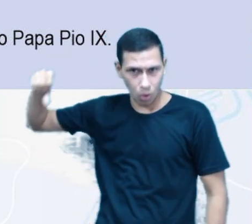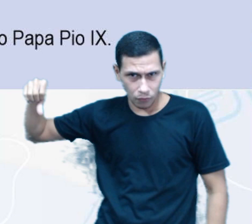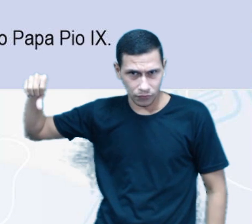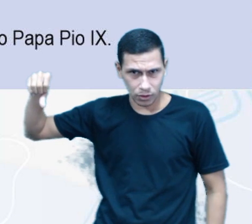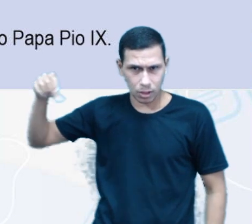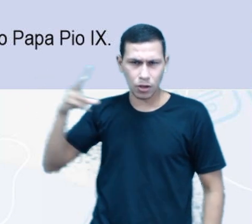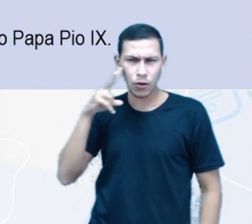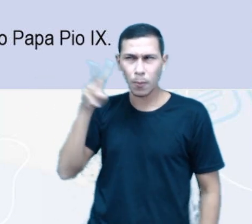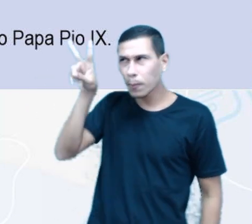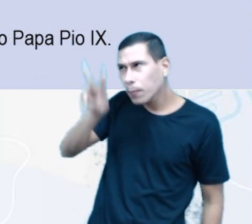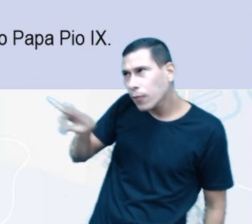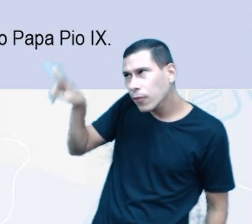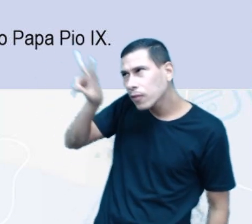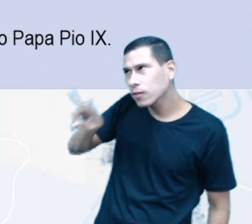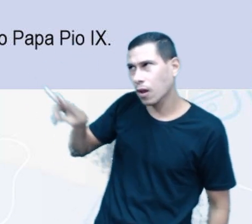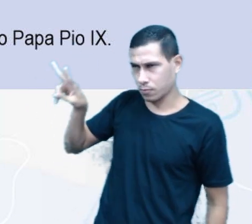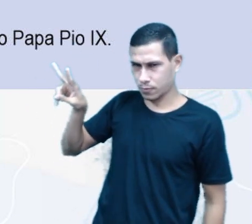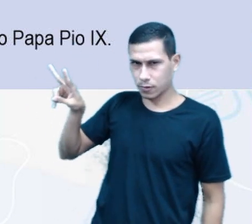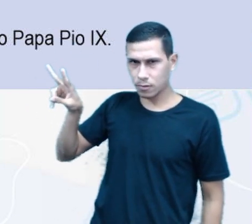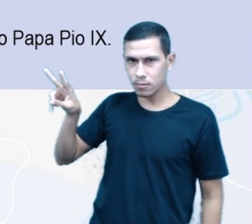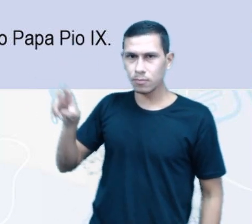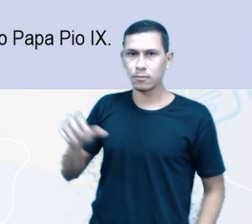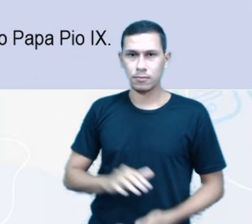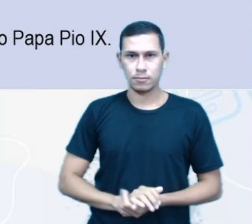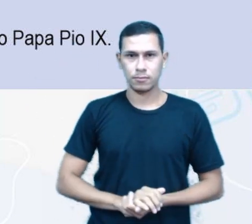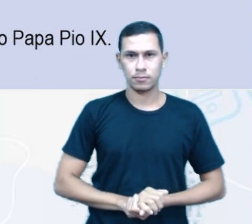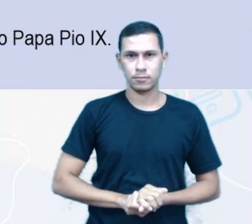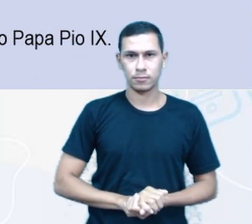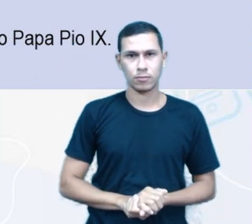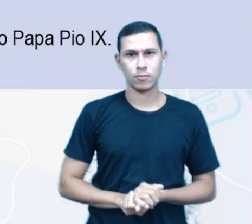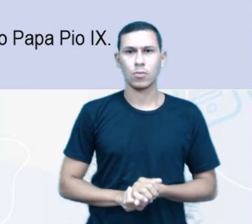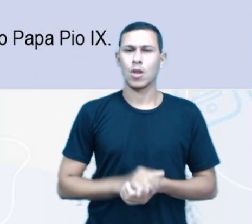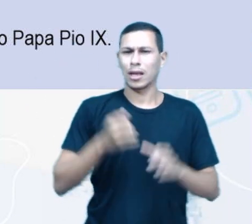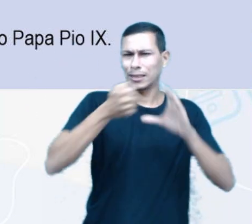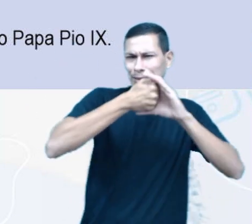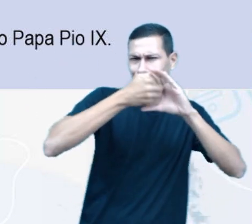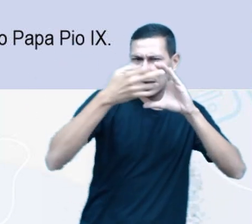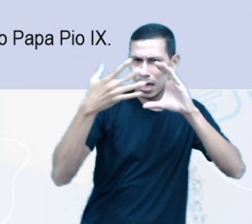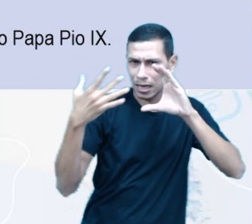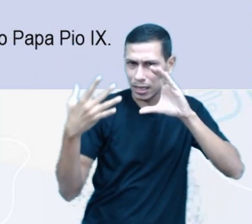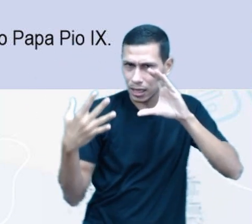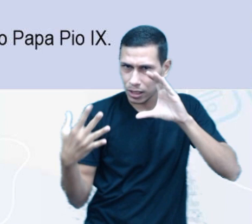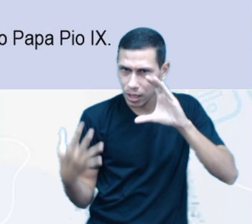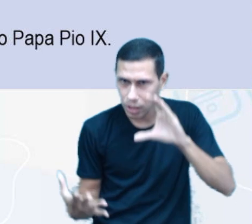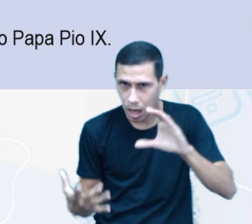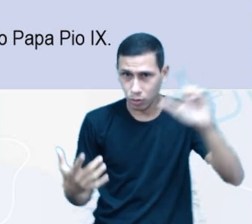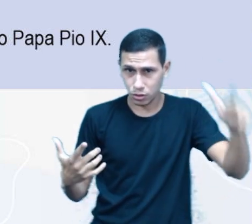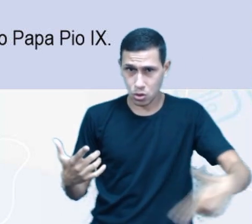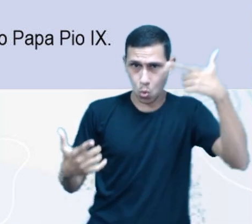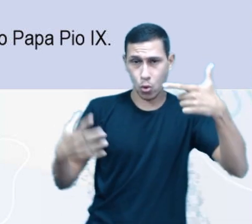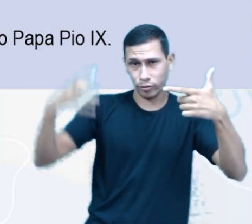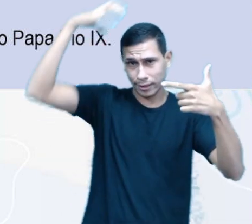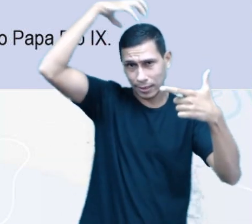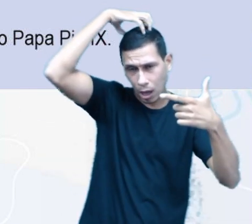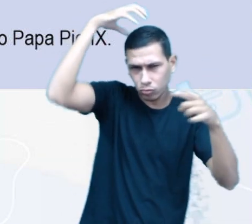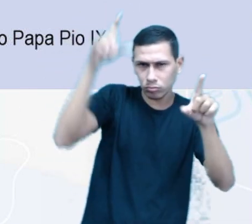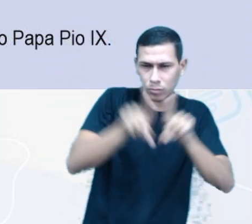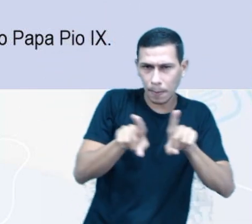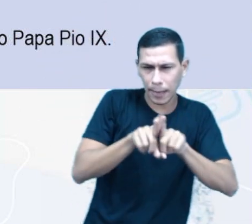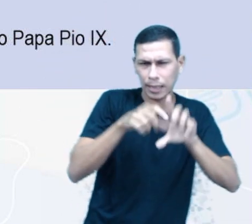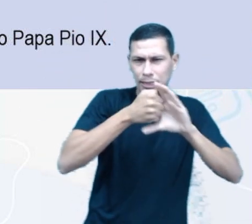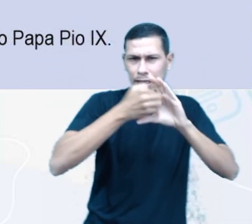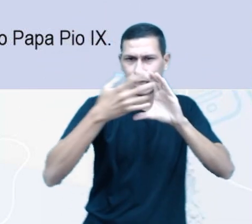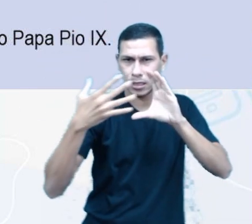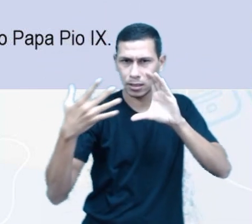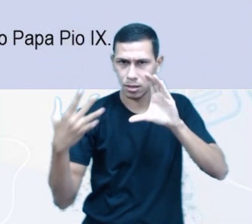bastante simples, certo, e didática, onde eu falo sobre características do apogeu do Segundo Reinado e sobre características